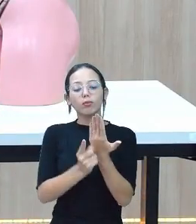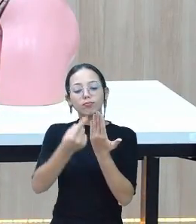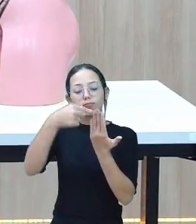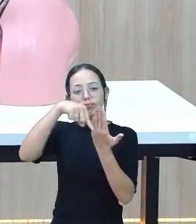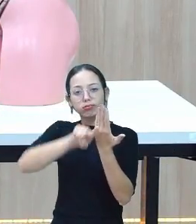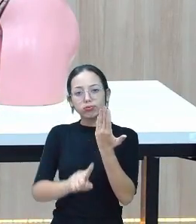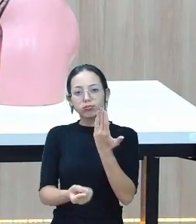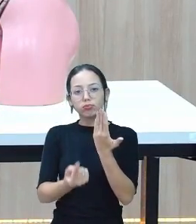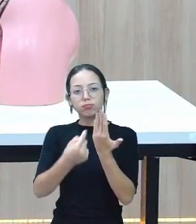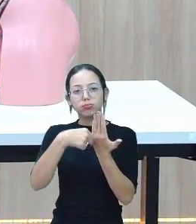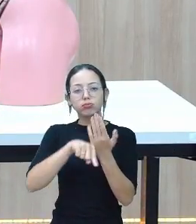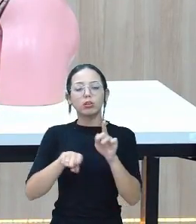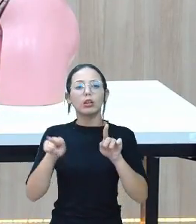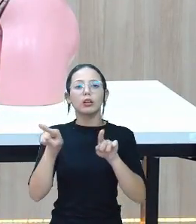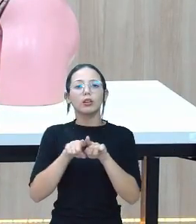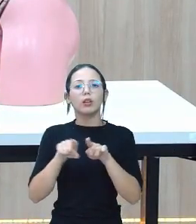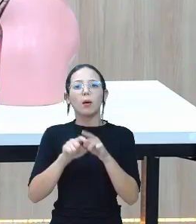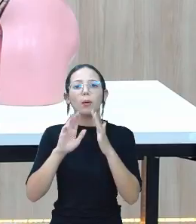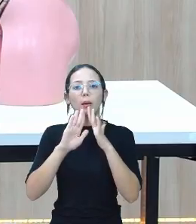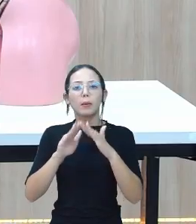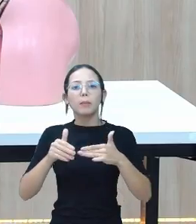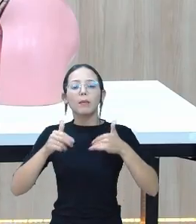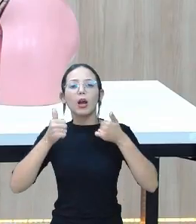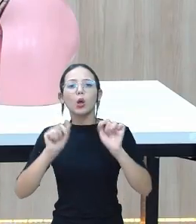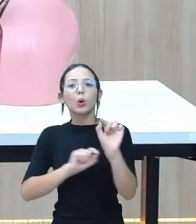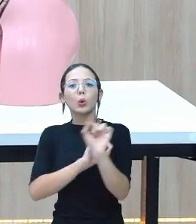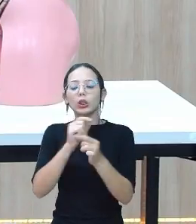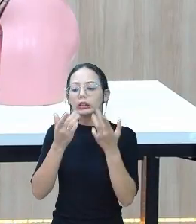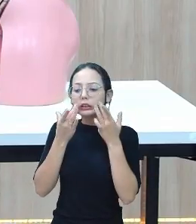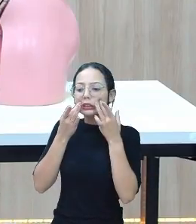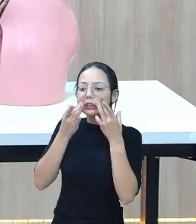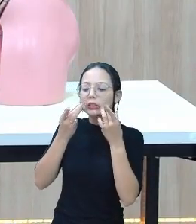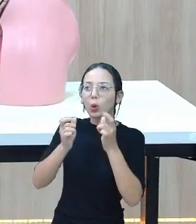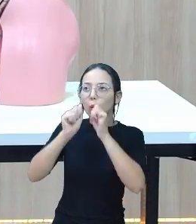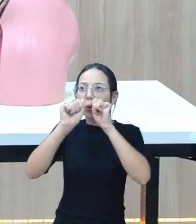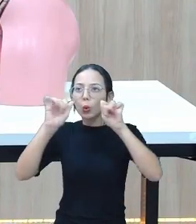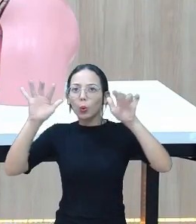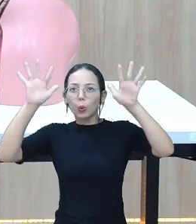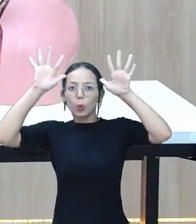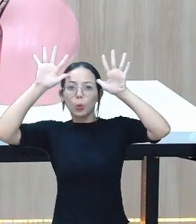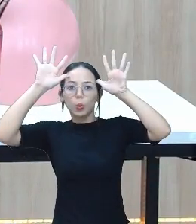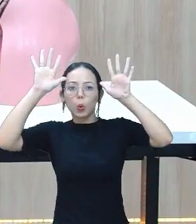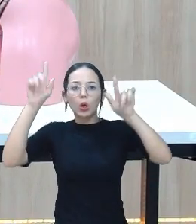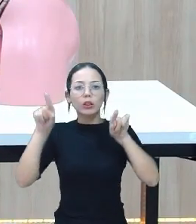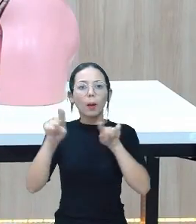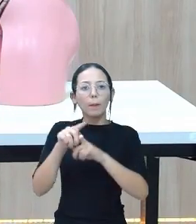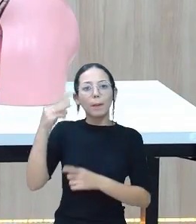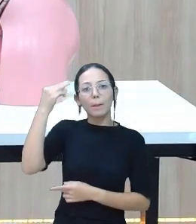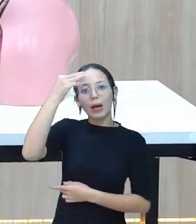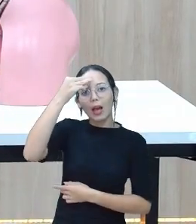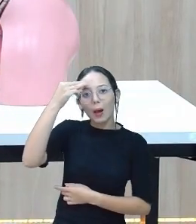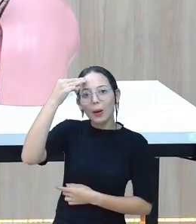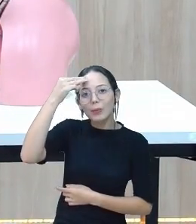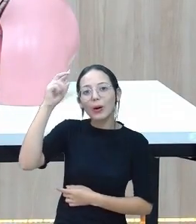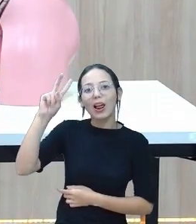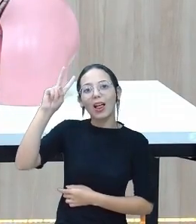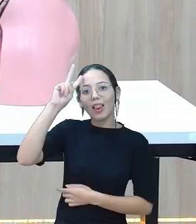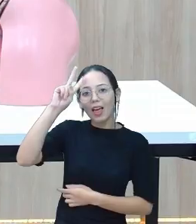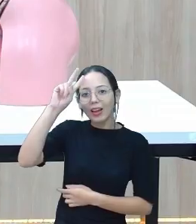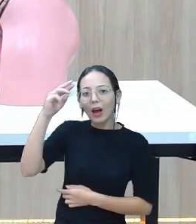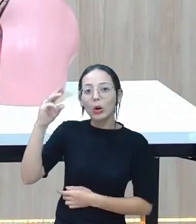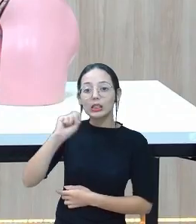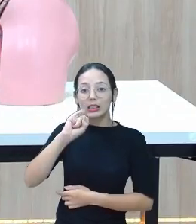e melhora a concentração, atenção e memória. Observem como é legal, a nossa memória fica melhor